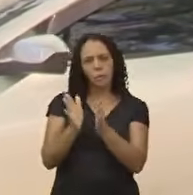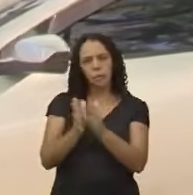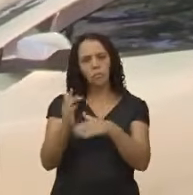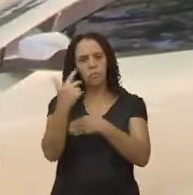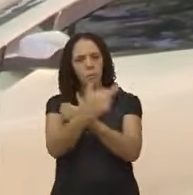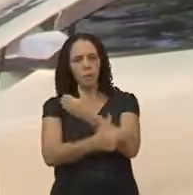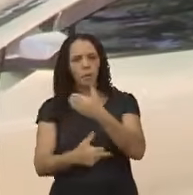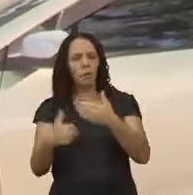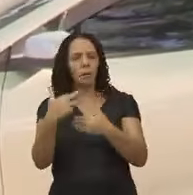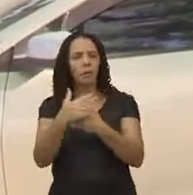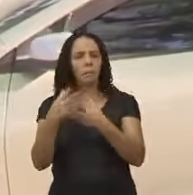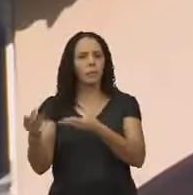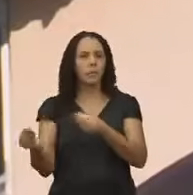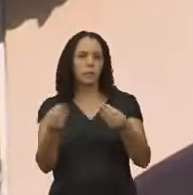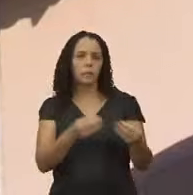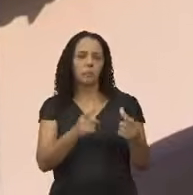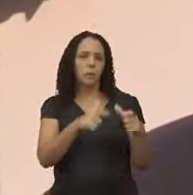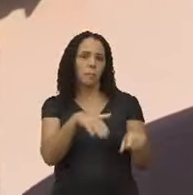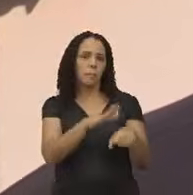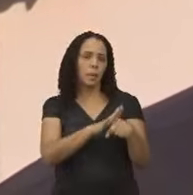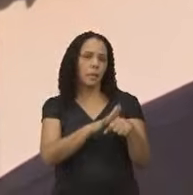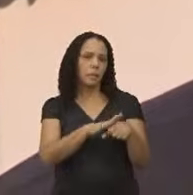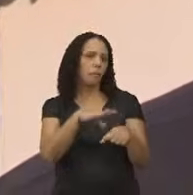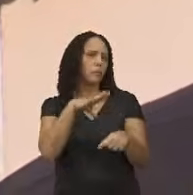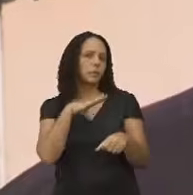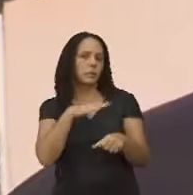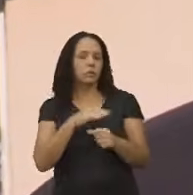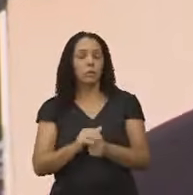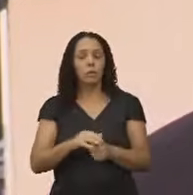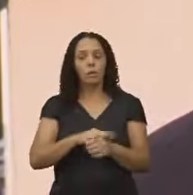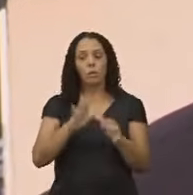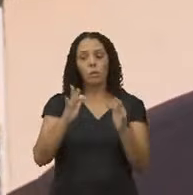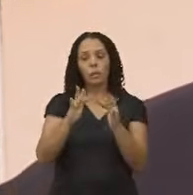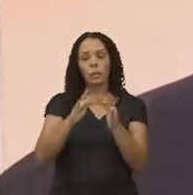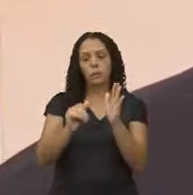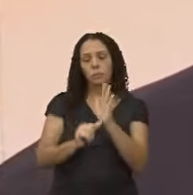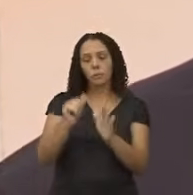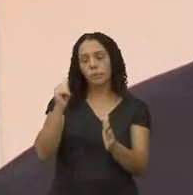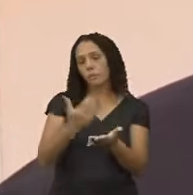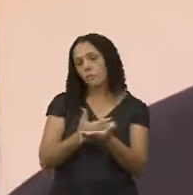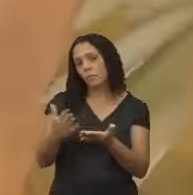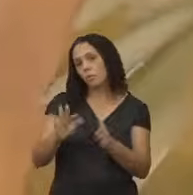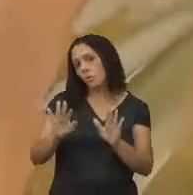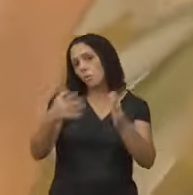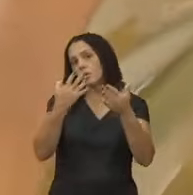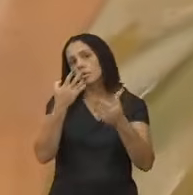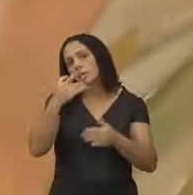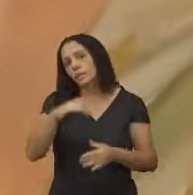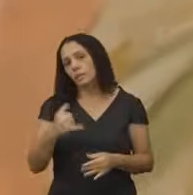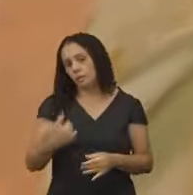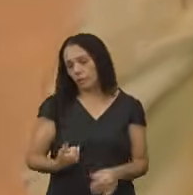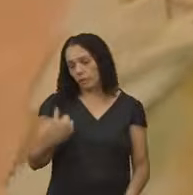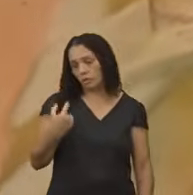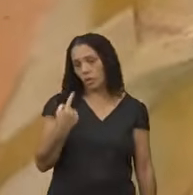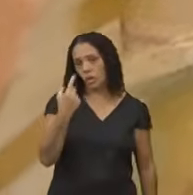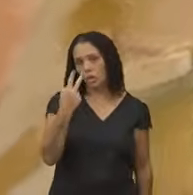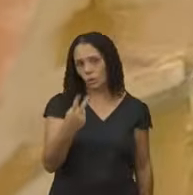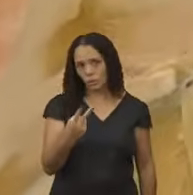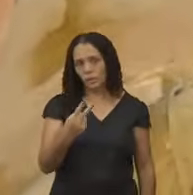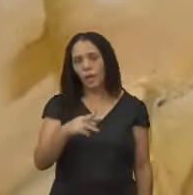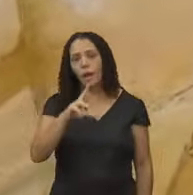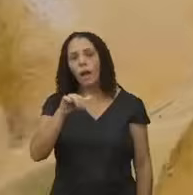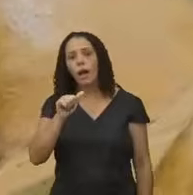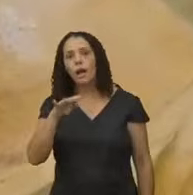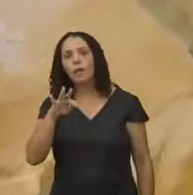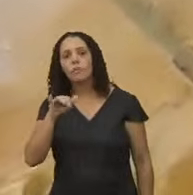importar essa arte para uma região mais urbana. O primeiro contato com a arte veio ainda na infância. Aos 12 anos, Rafael já